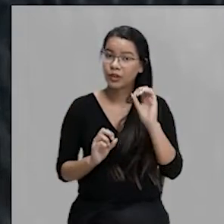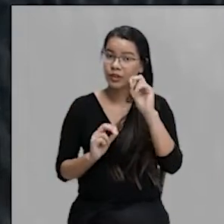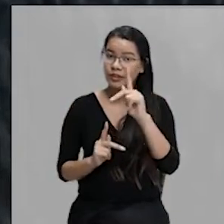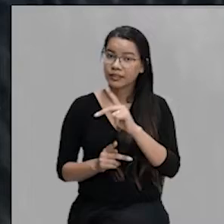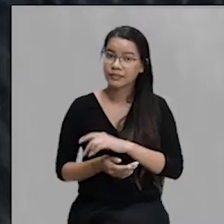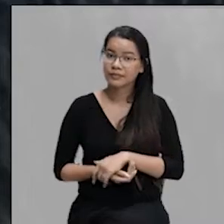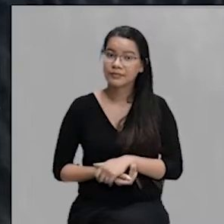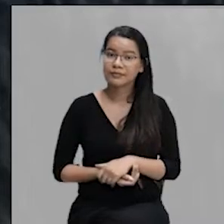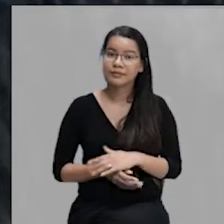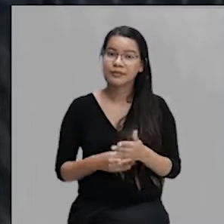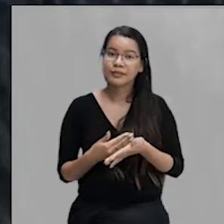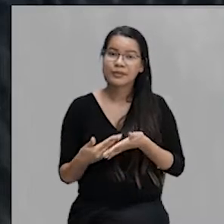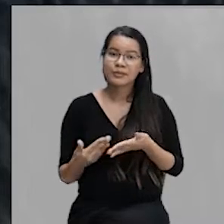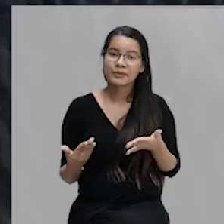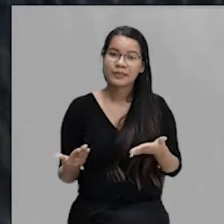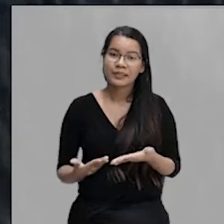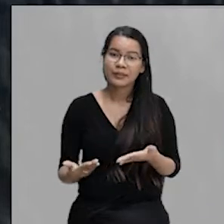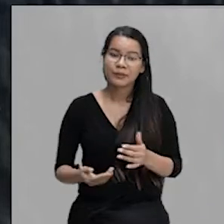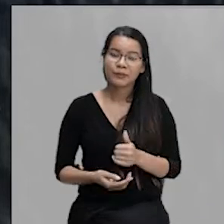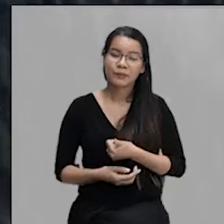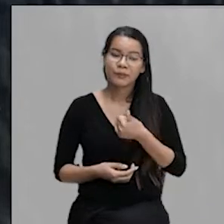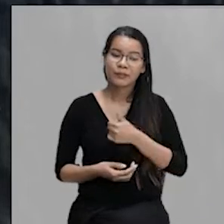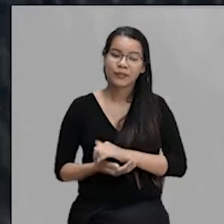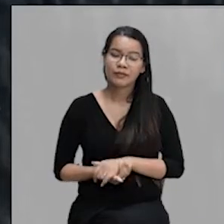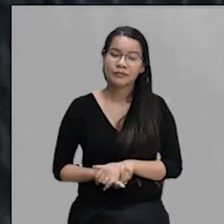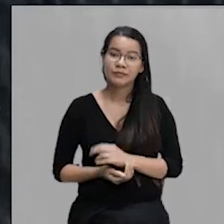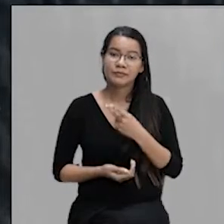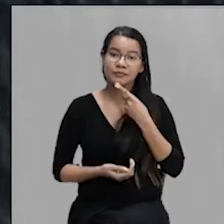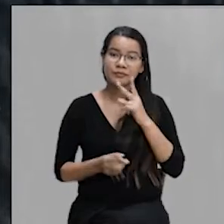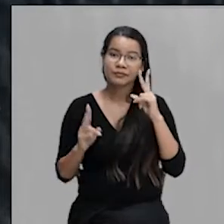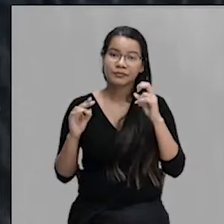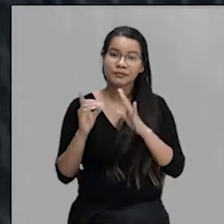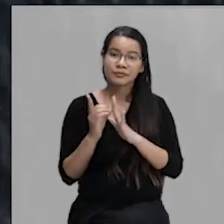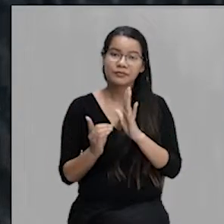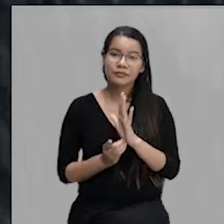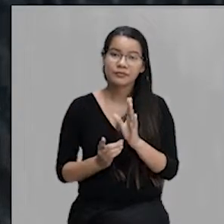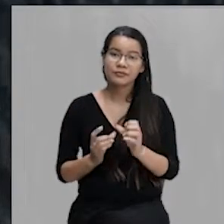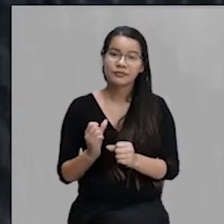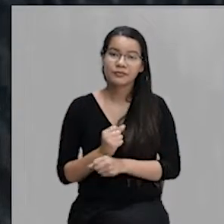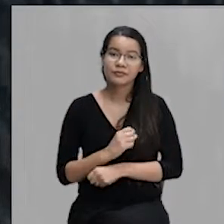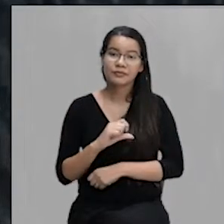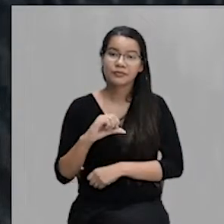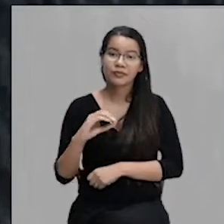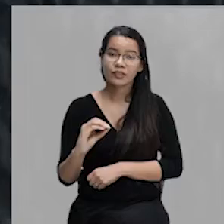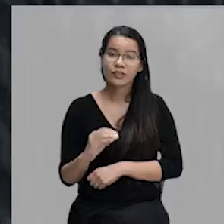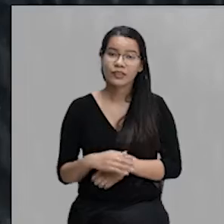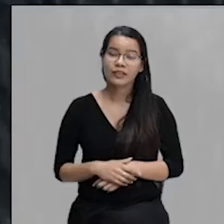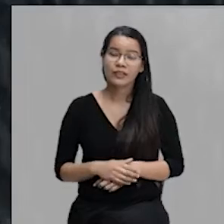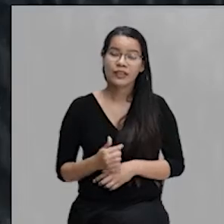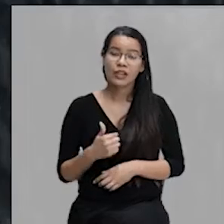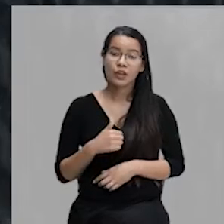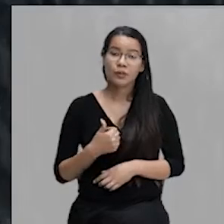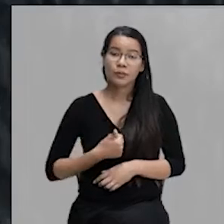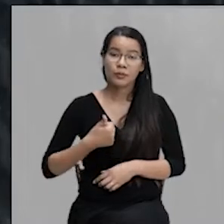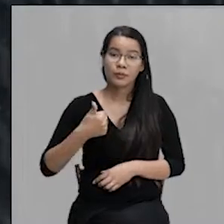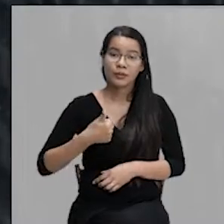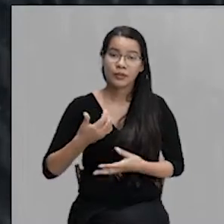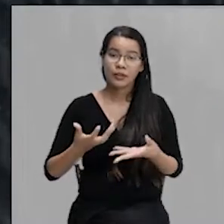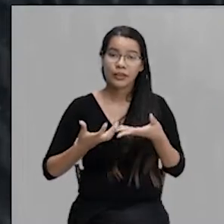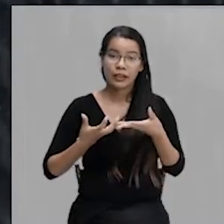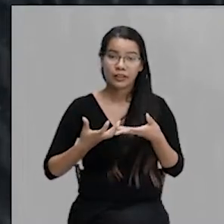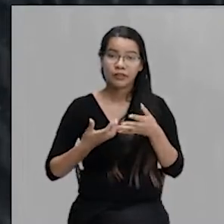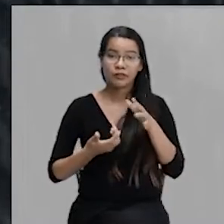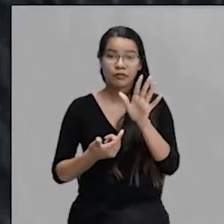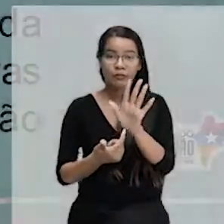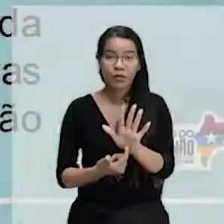Combinado? Vamos começar então com o primeiro tópico, que trata sobre a década de 90. Eu vou primeiro te dar um